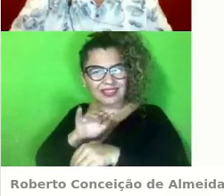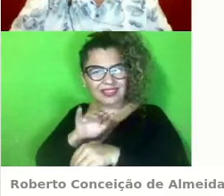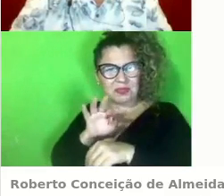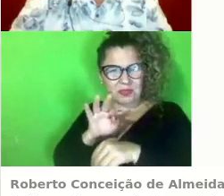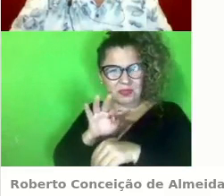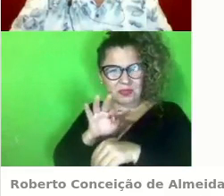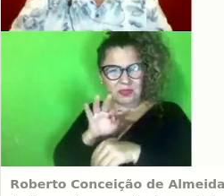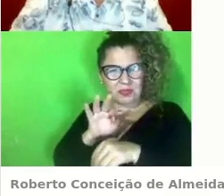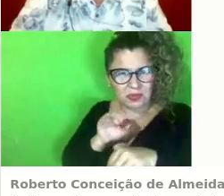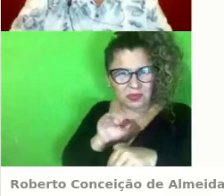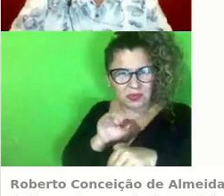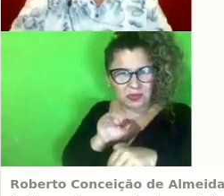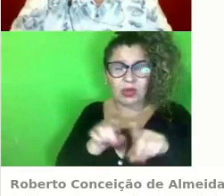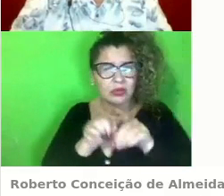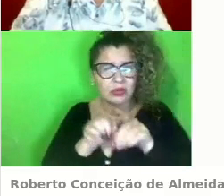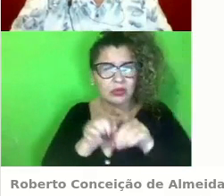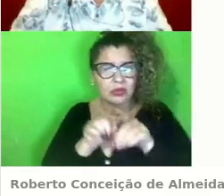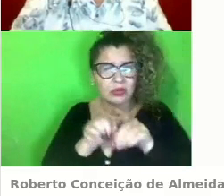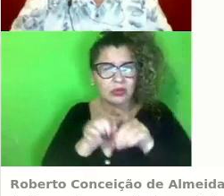no ensino remoto.